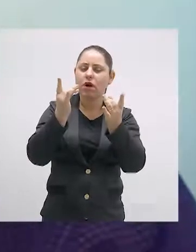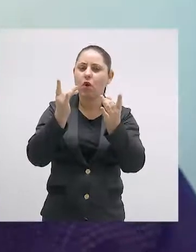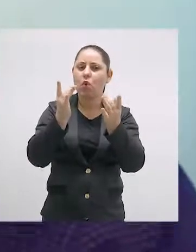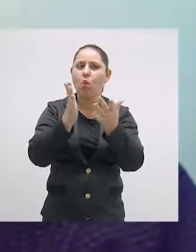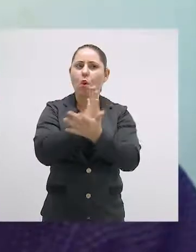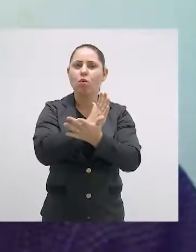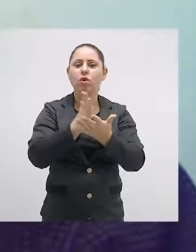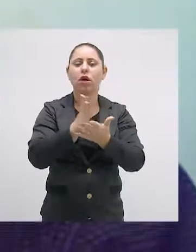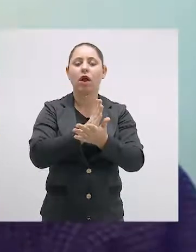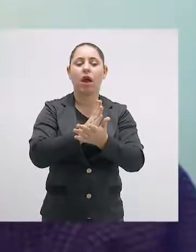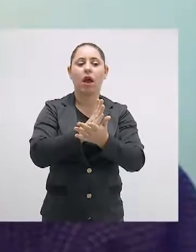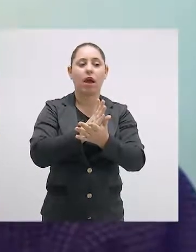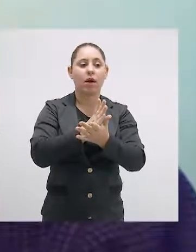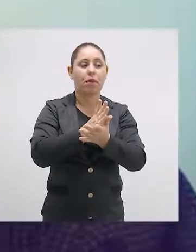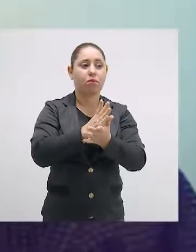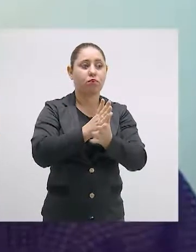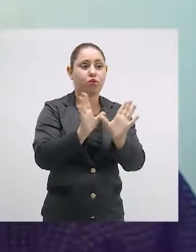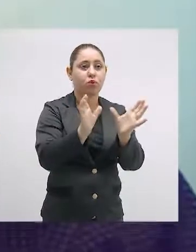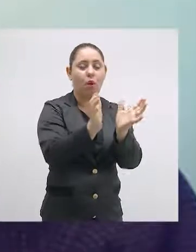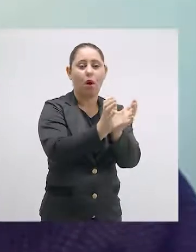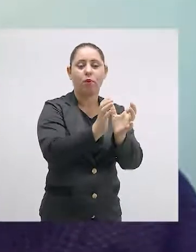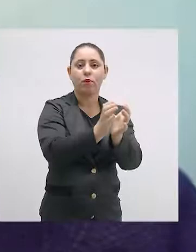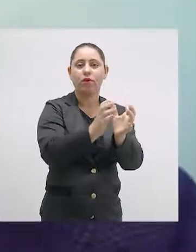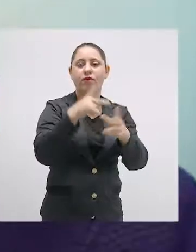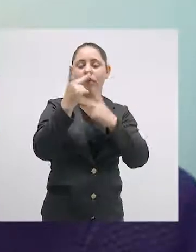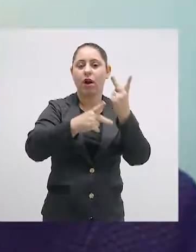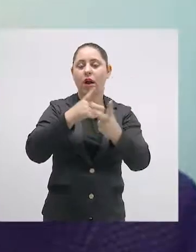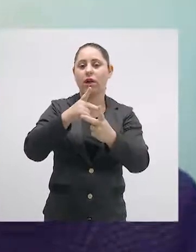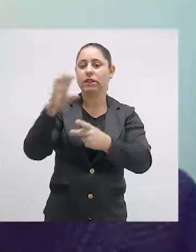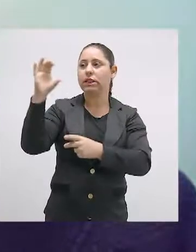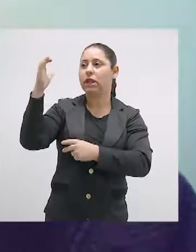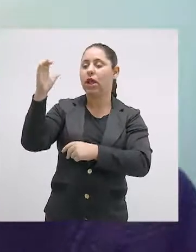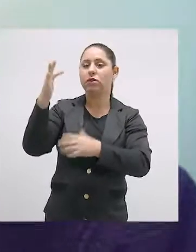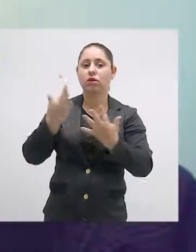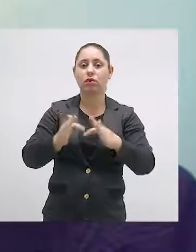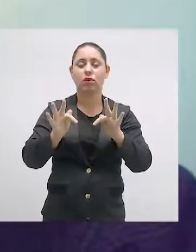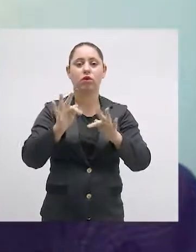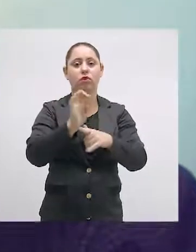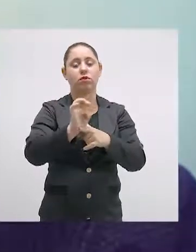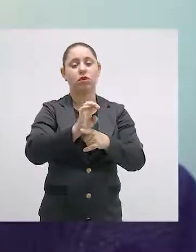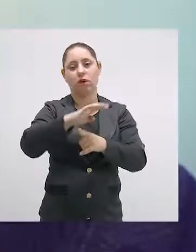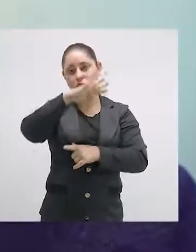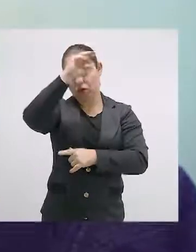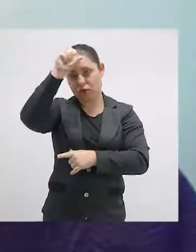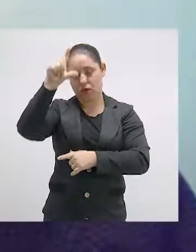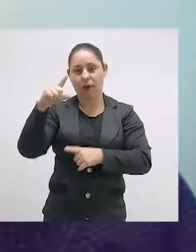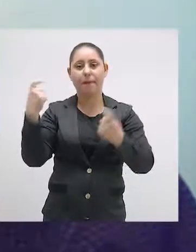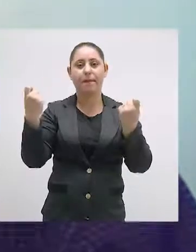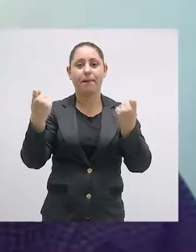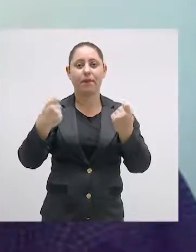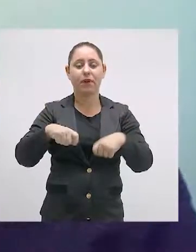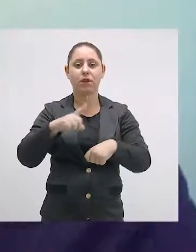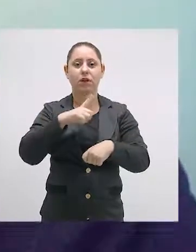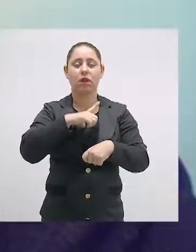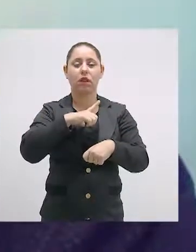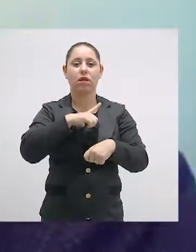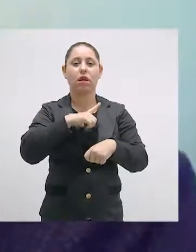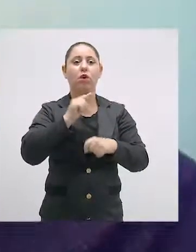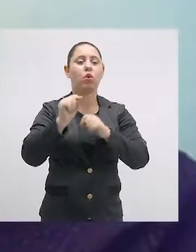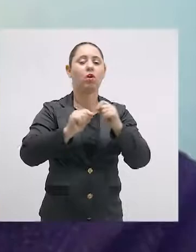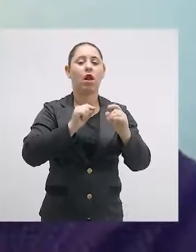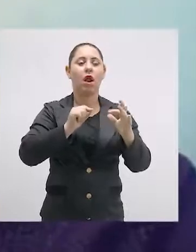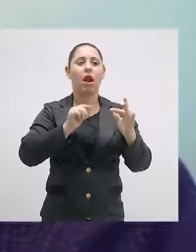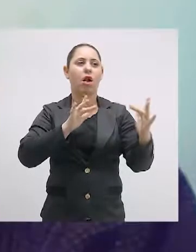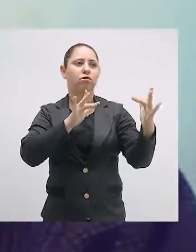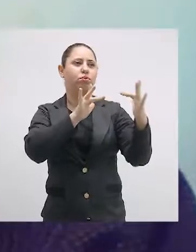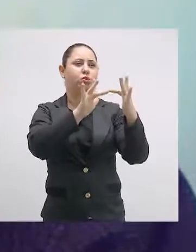alertando. Qualquer braço que vá falar sobre ciência e tecnologia, principalmente no nosso estado de Mato Grosso do Sul, ele